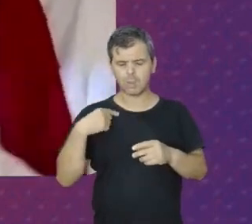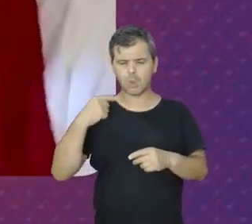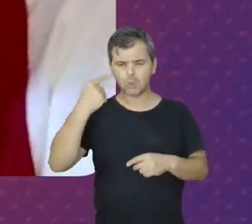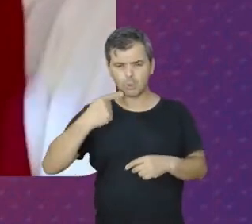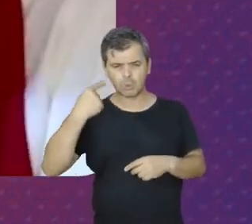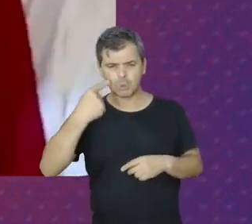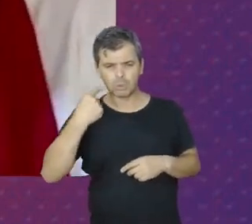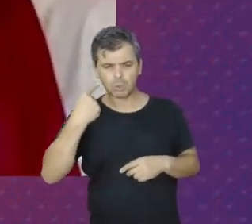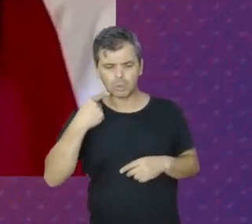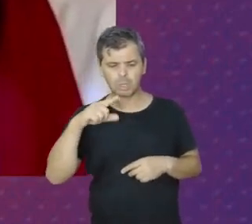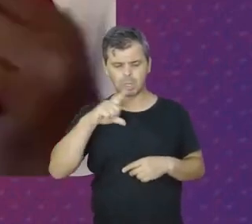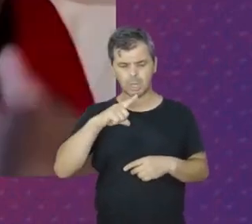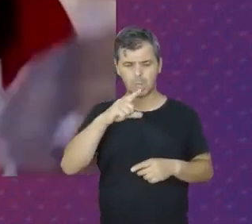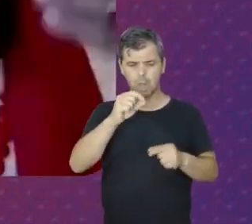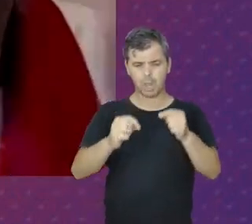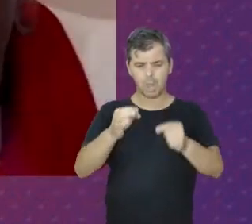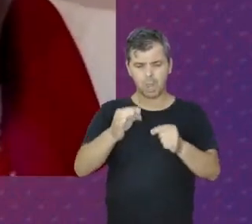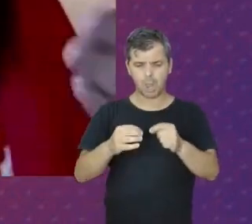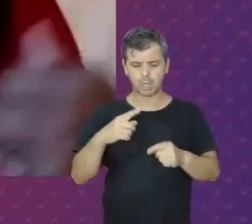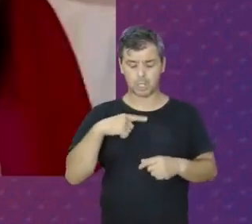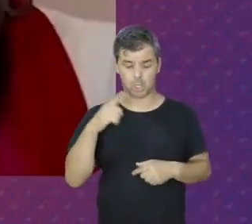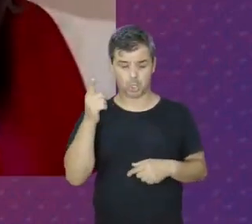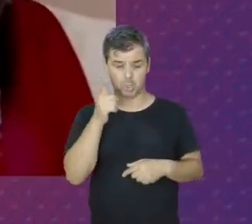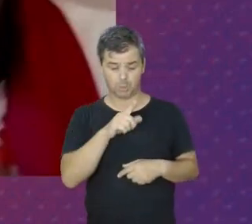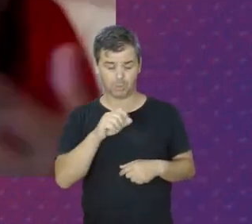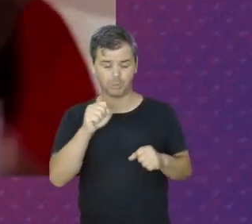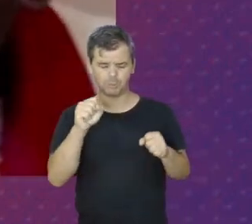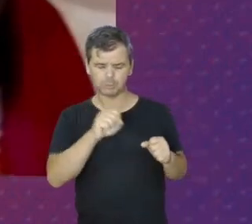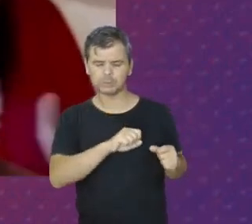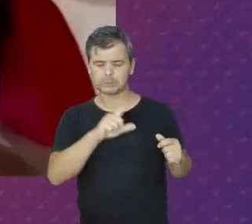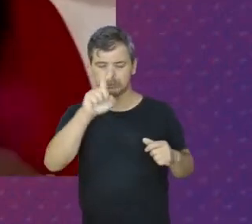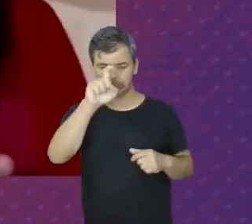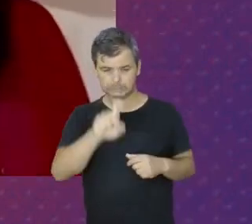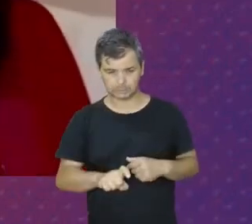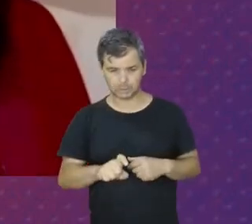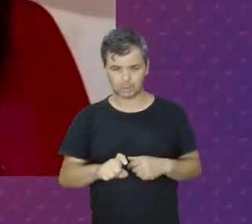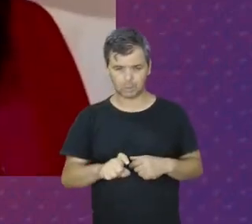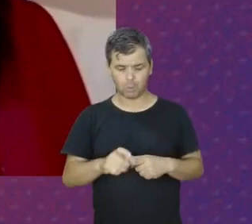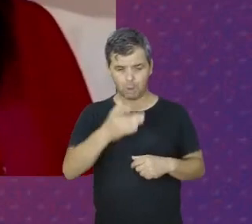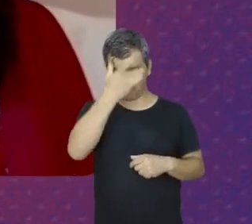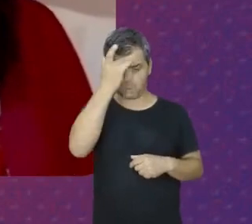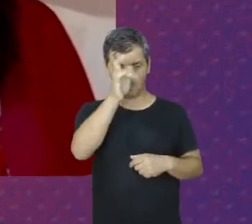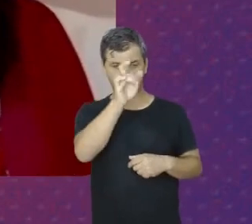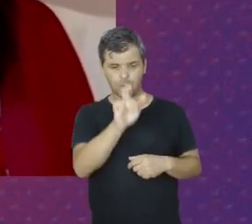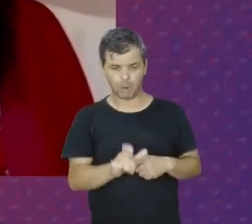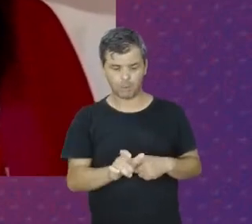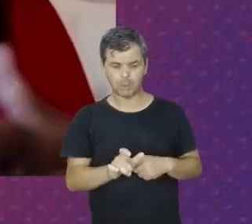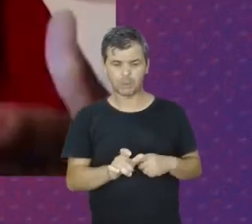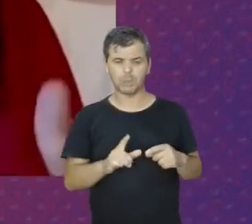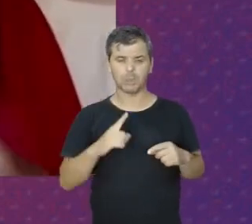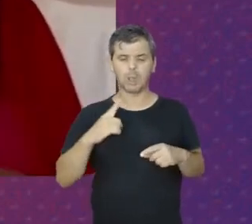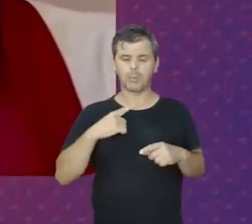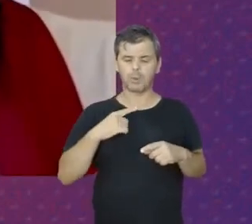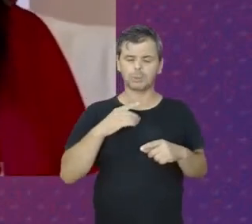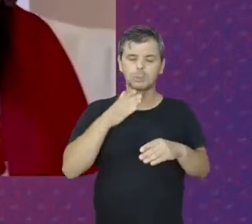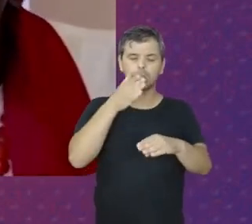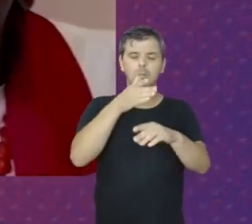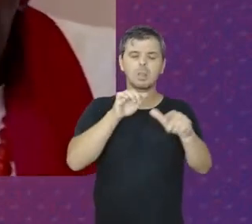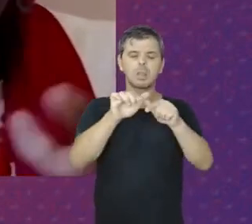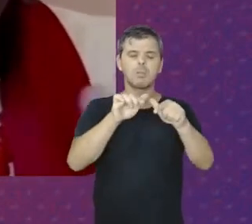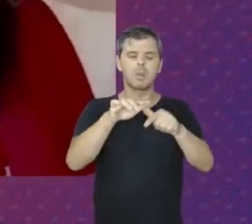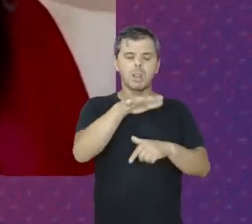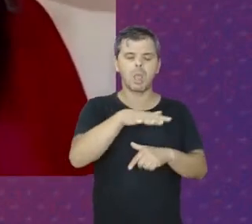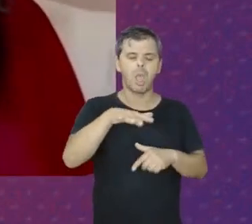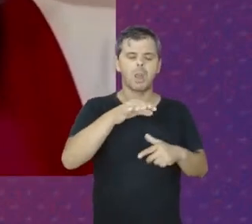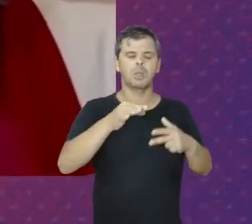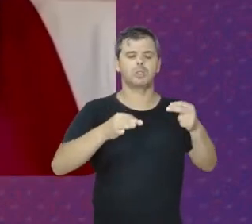que tem ali uma juíza, que ele pode também ser uma pessoa que pode atuar nessa área.